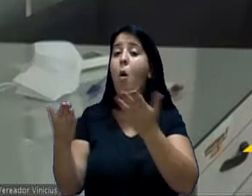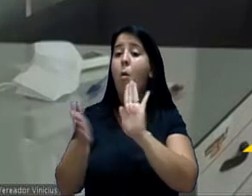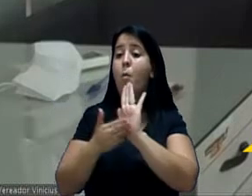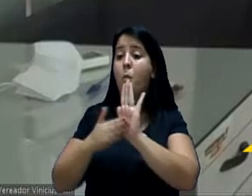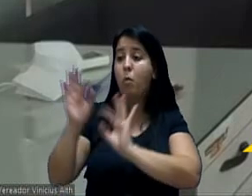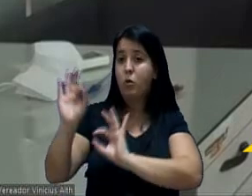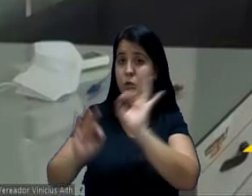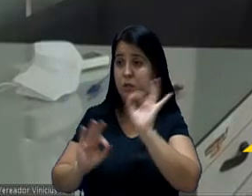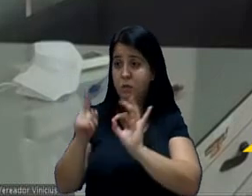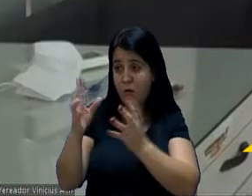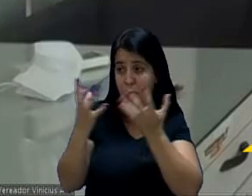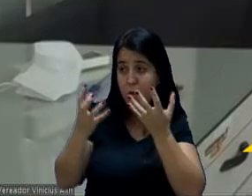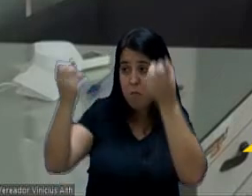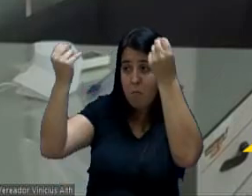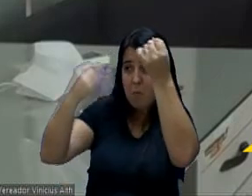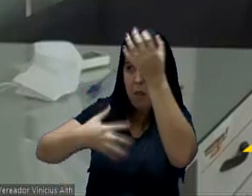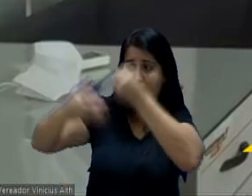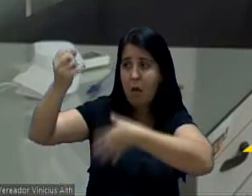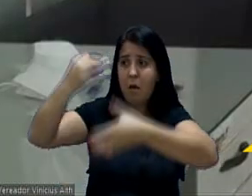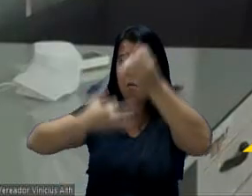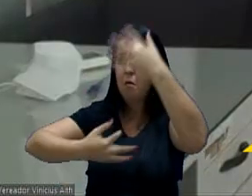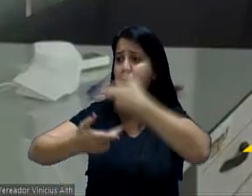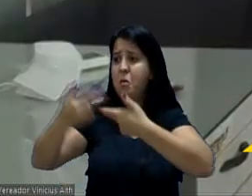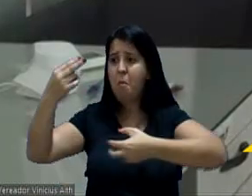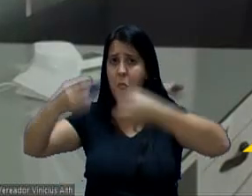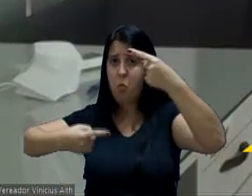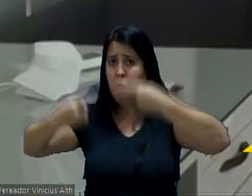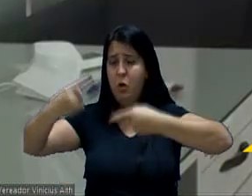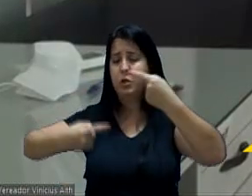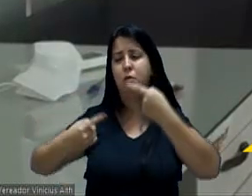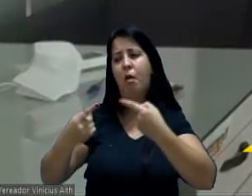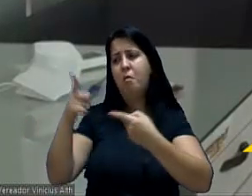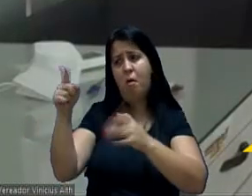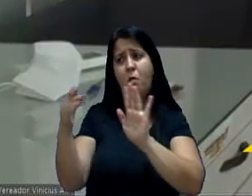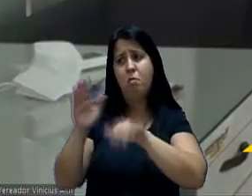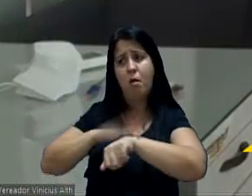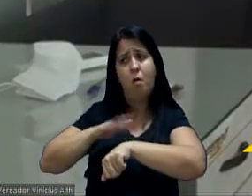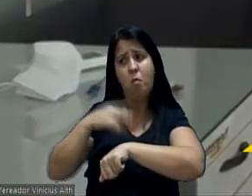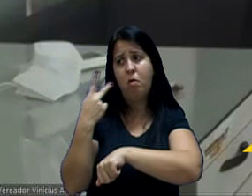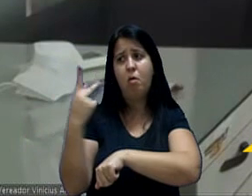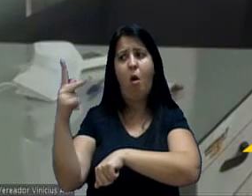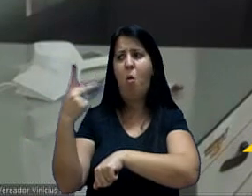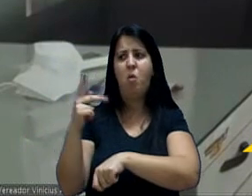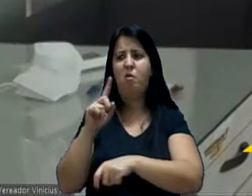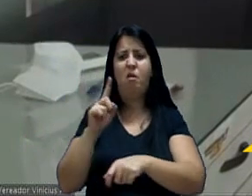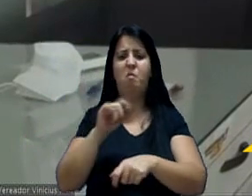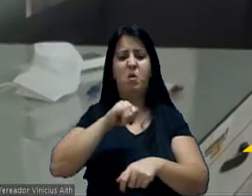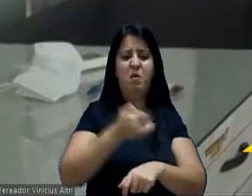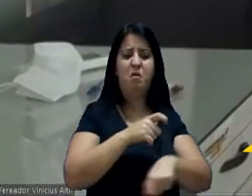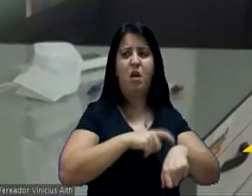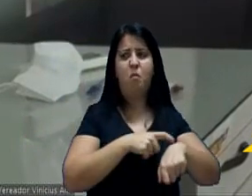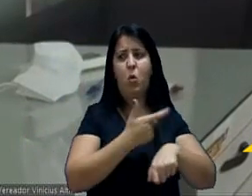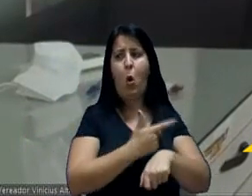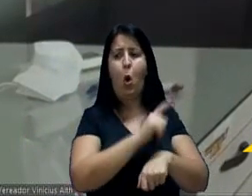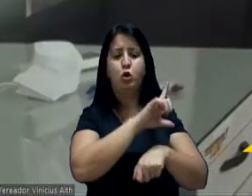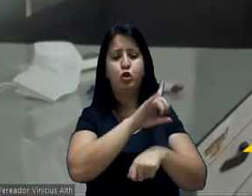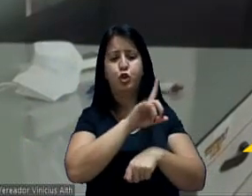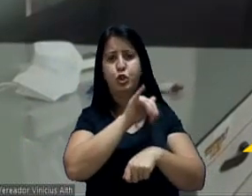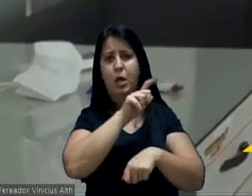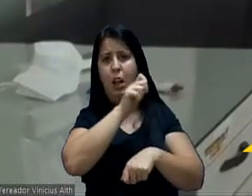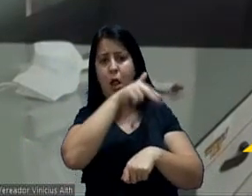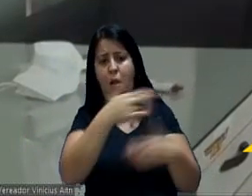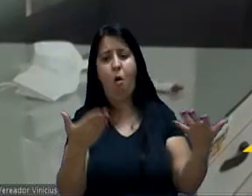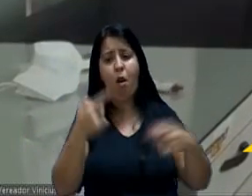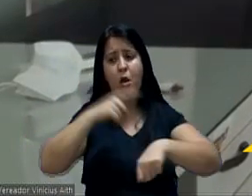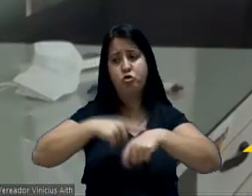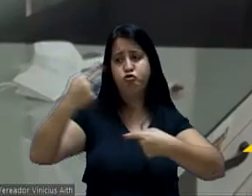Se ele quiser explanar toda a carreira política dele, que ele use o tempo dele, não fique tomando o tempo do vereador Dylan, né, que a gente está discutindo um negócio importante agora